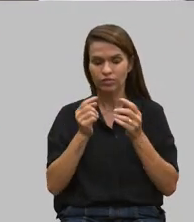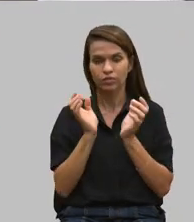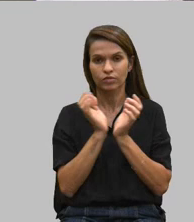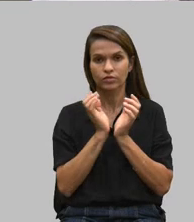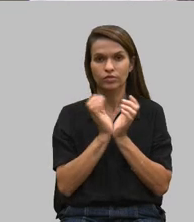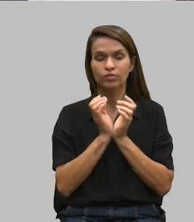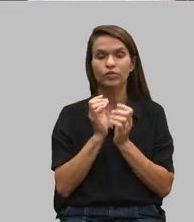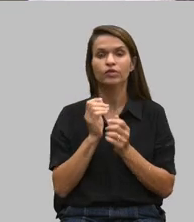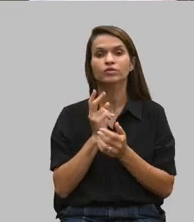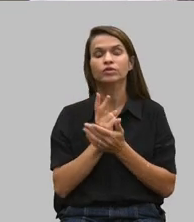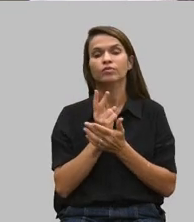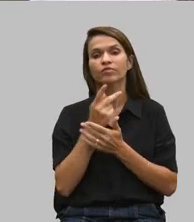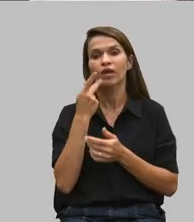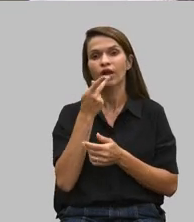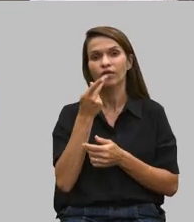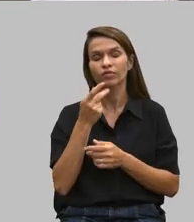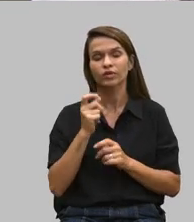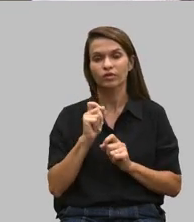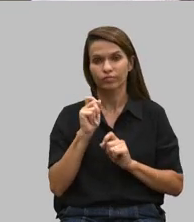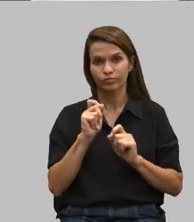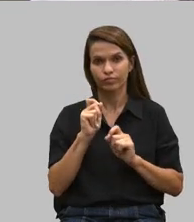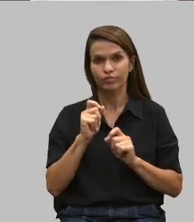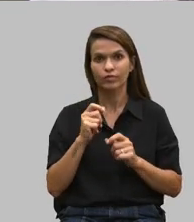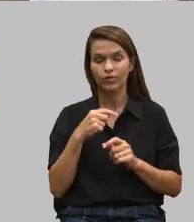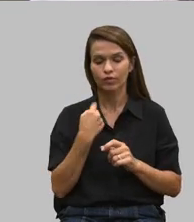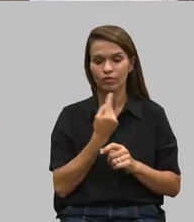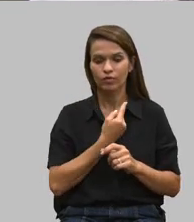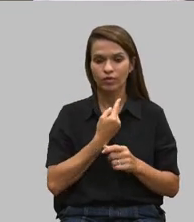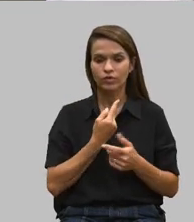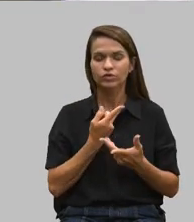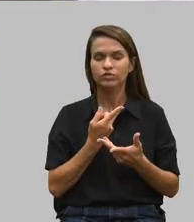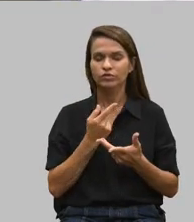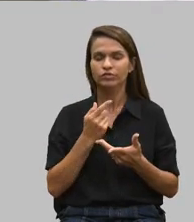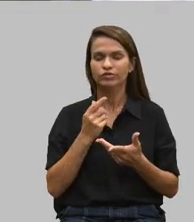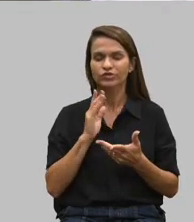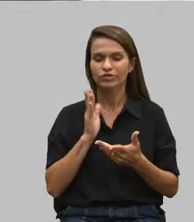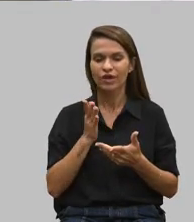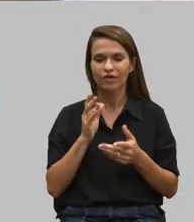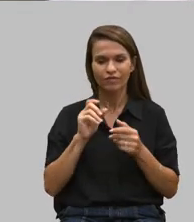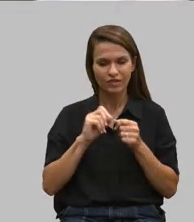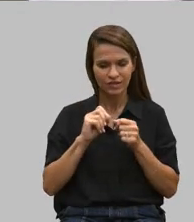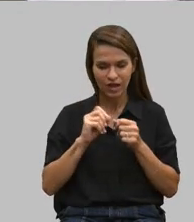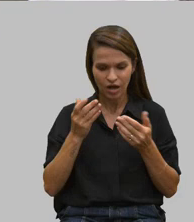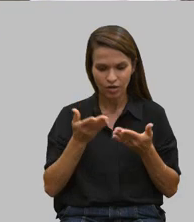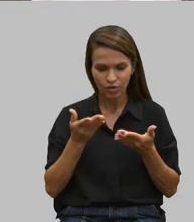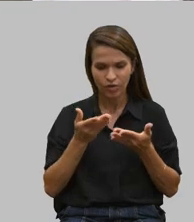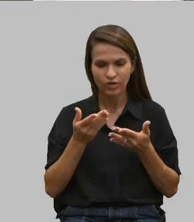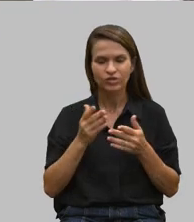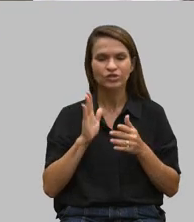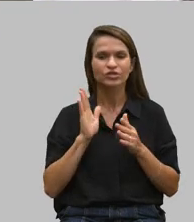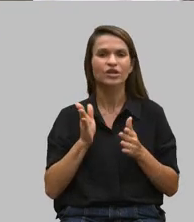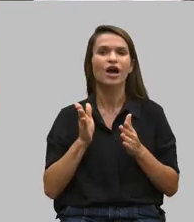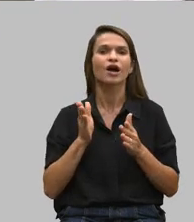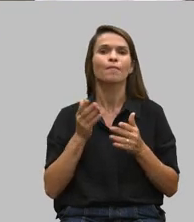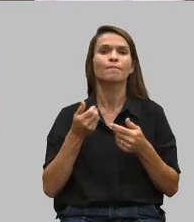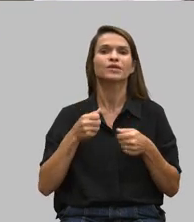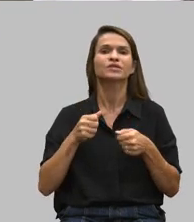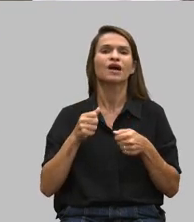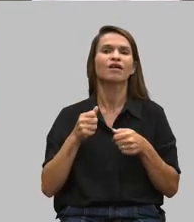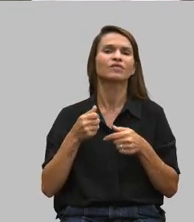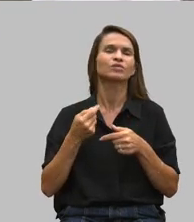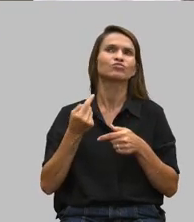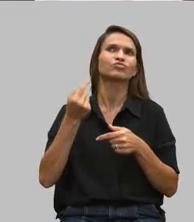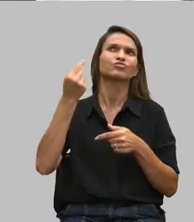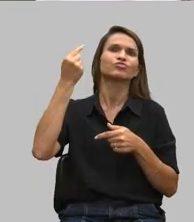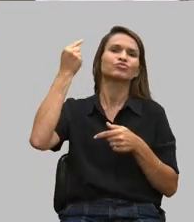gente nós estamos agora fazendo algo que já deveria ter sido feito há muito tempo nós estamos fazendo